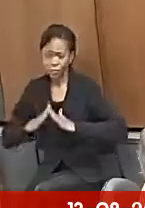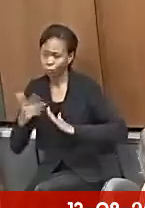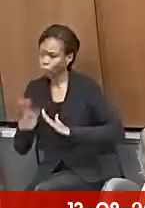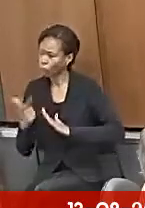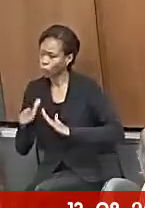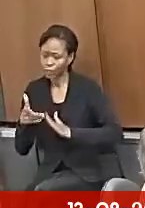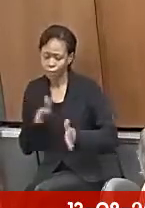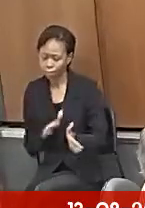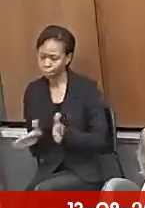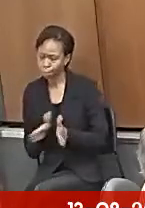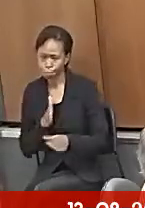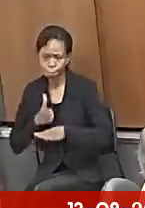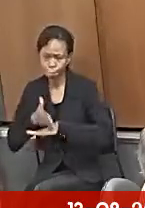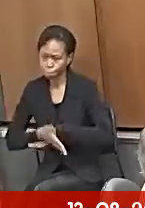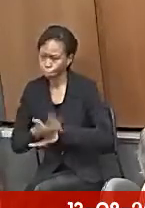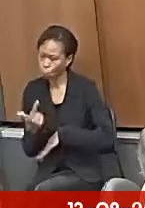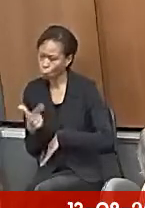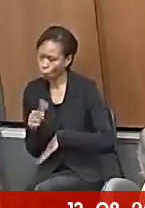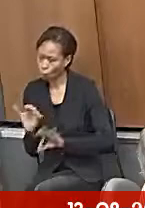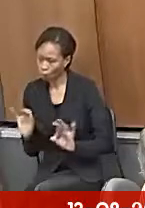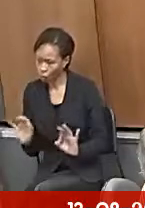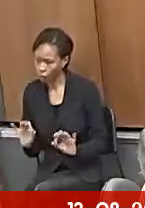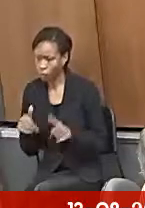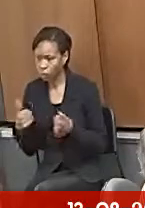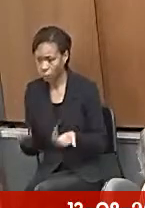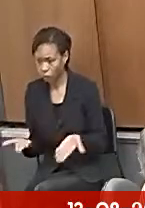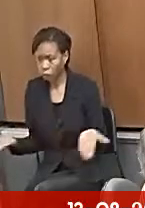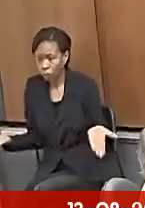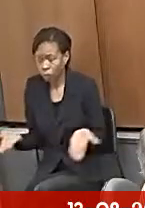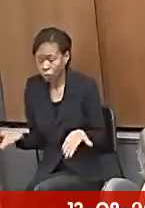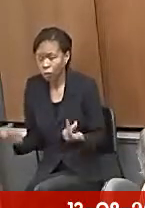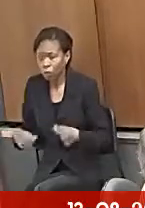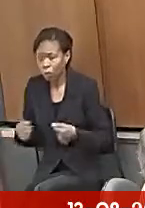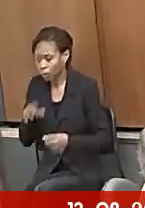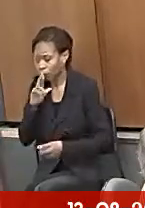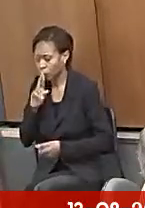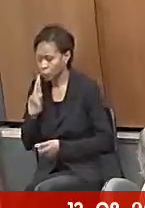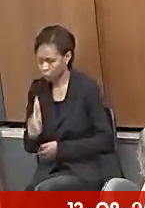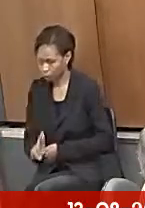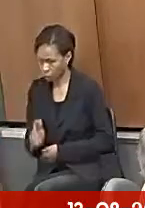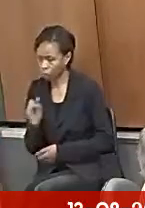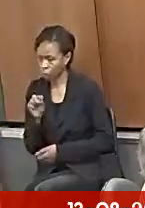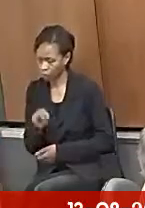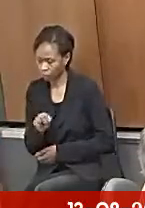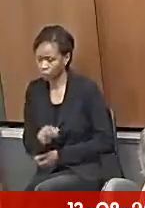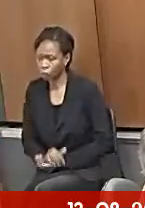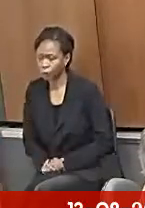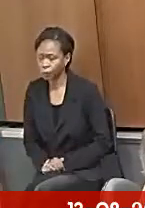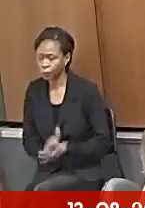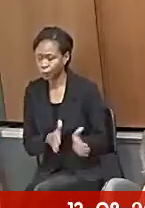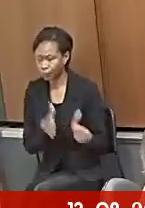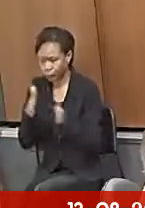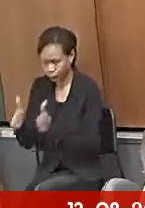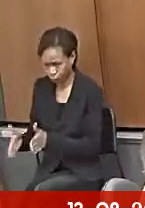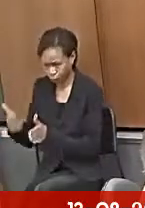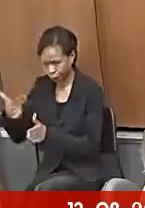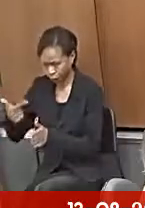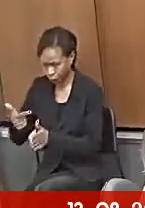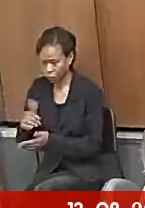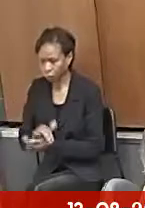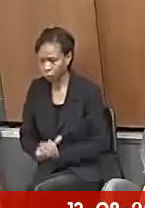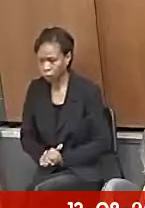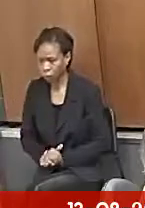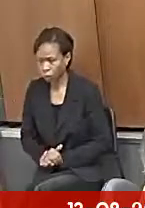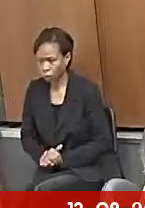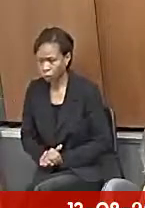acessibilidade é então que entregue à que remeta cópia interessado para a segunda fase do dia que compreende de